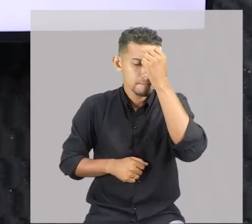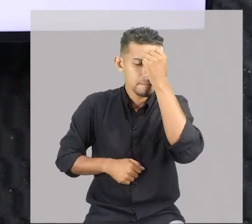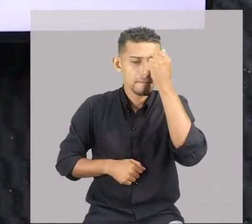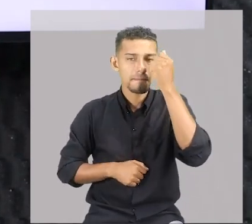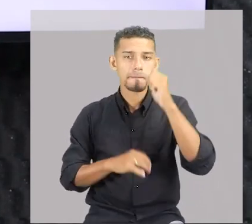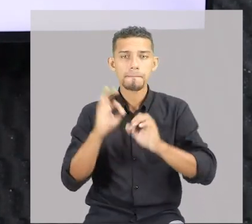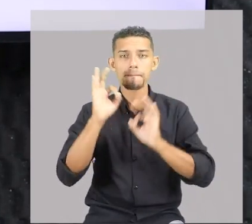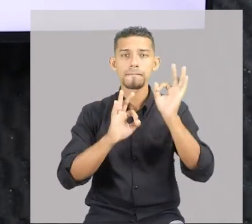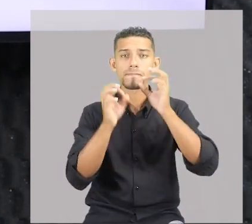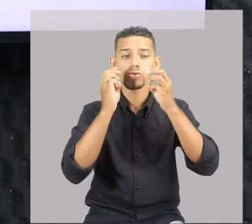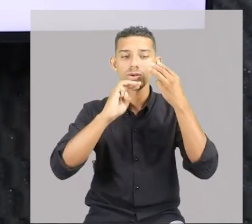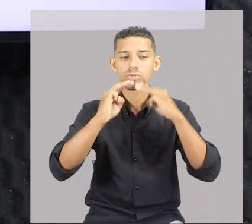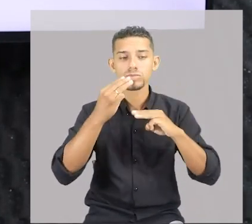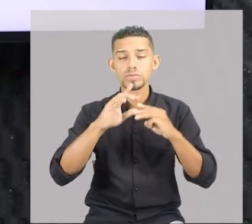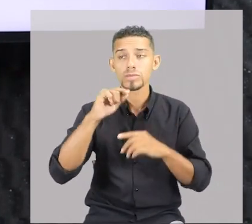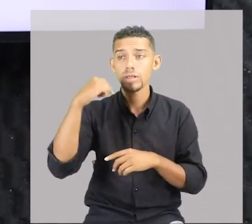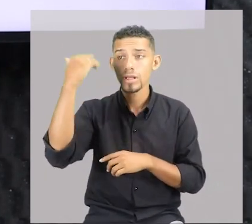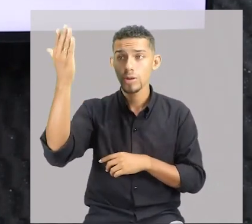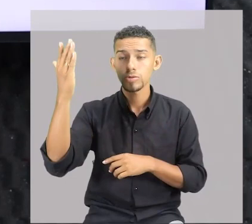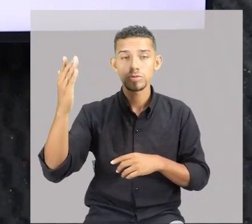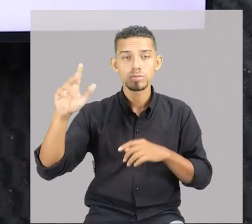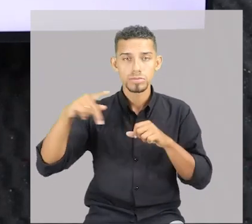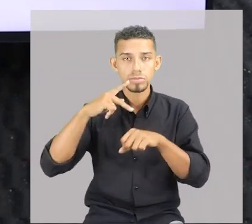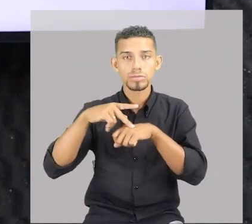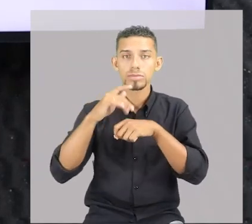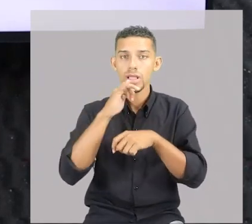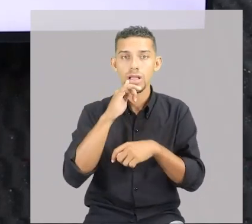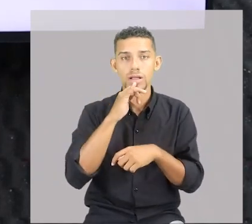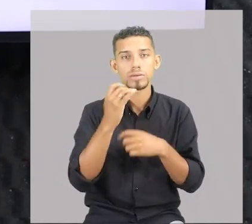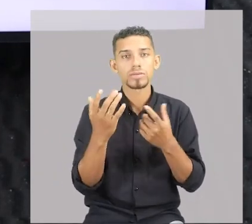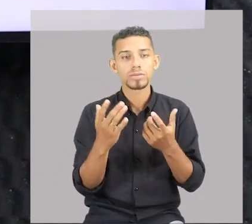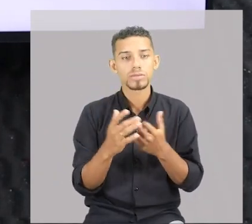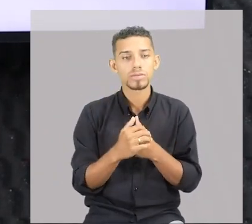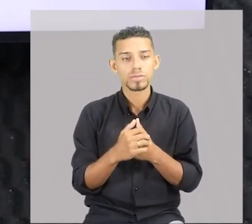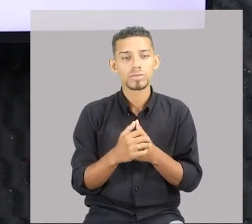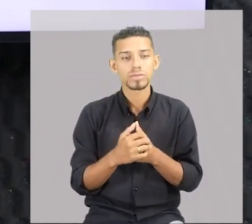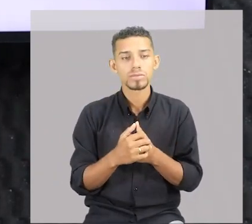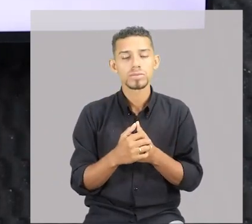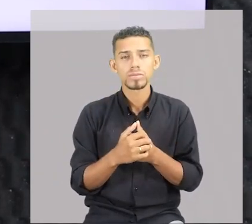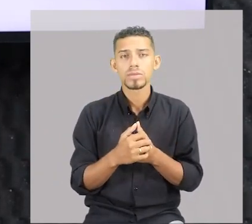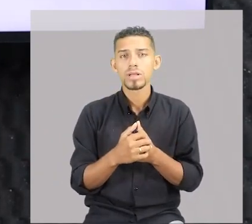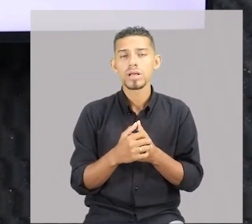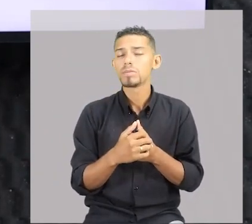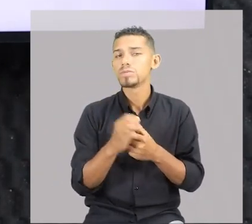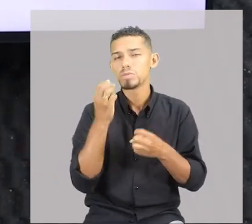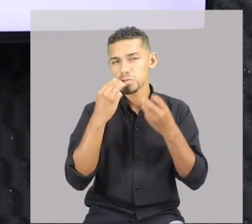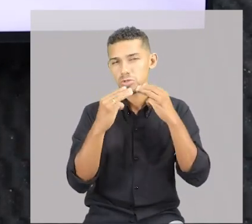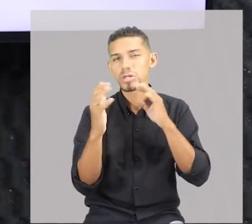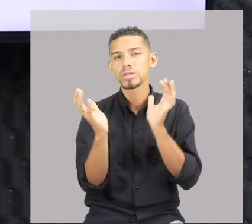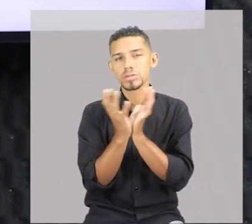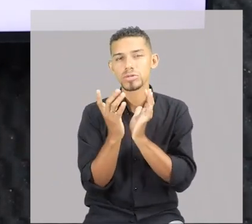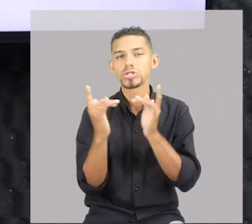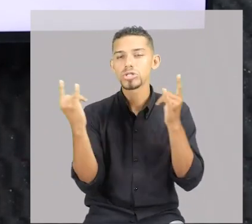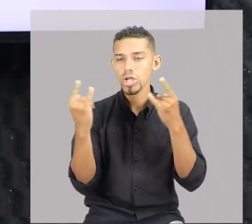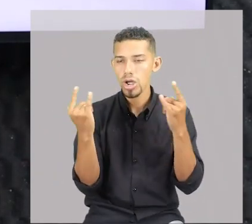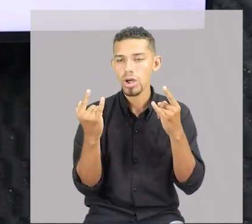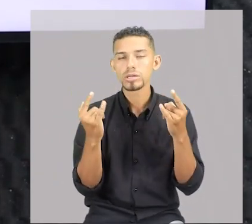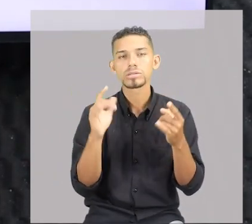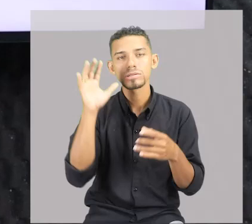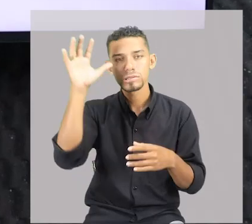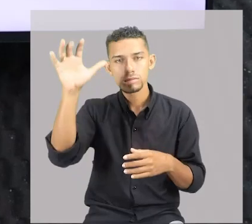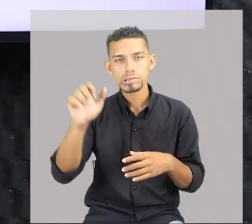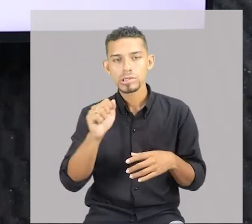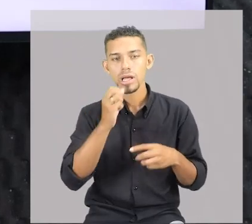fazem com letras de música que vêm de fora, né? Músicas do Scorpions, por exemplo, do Kiss, das bandas de rock, que eles